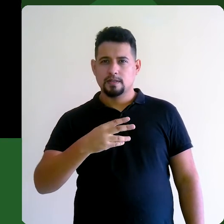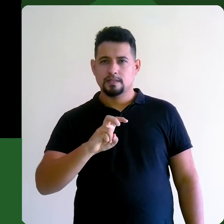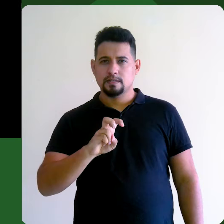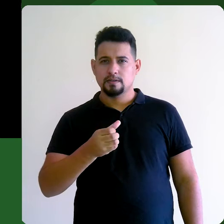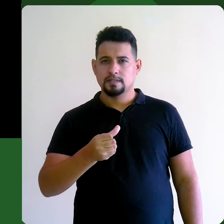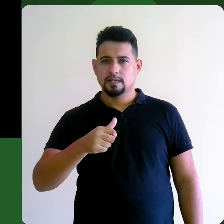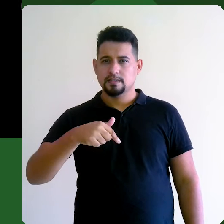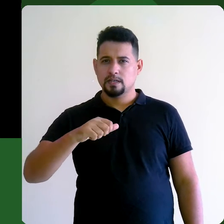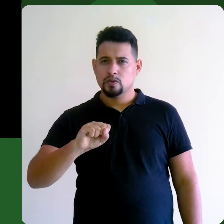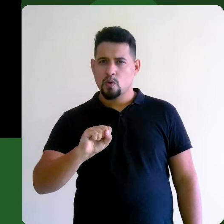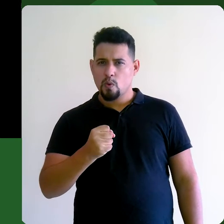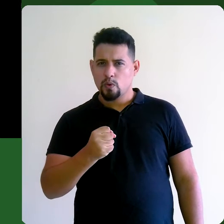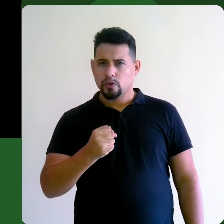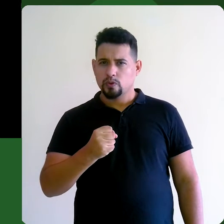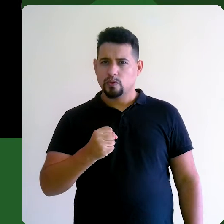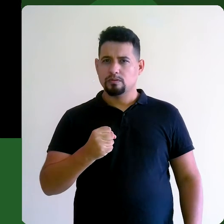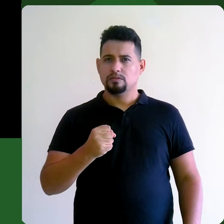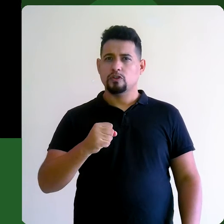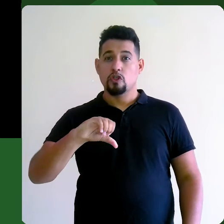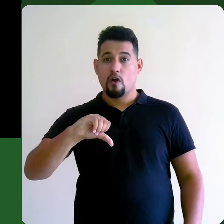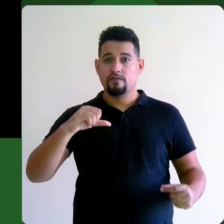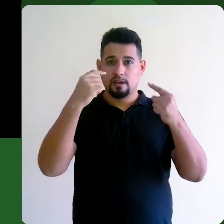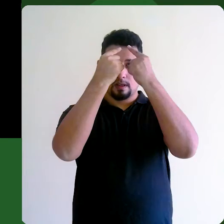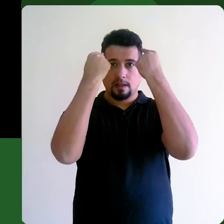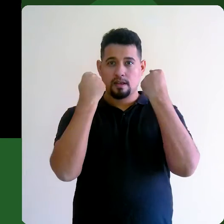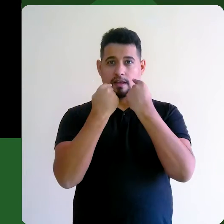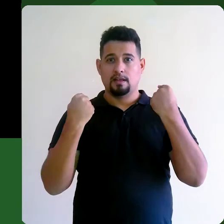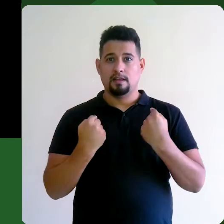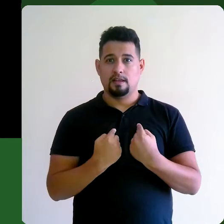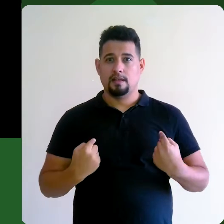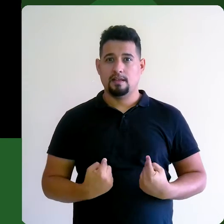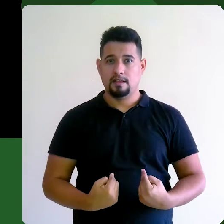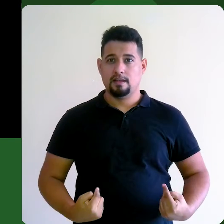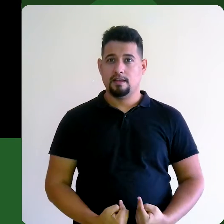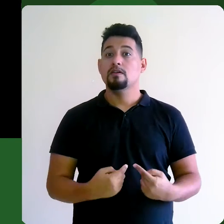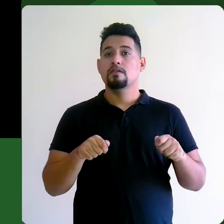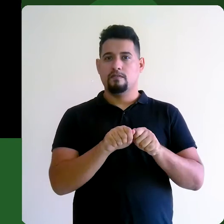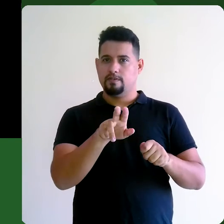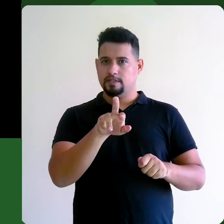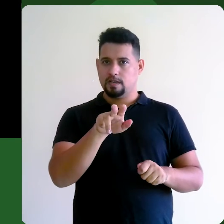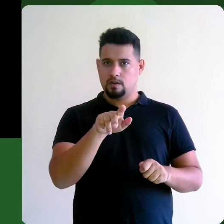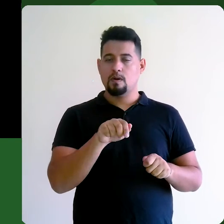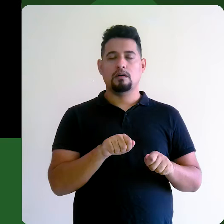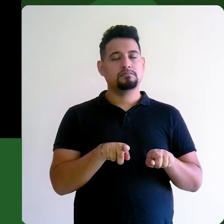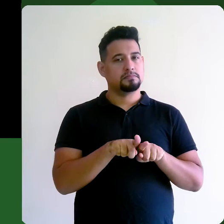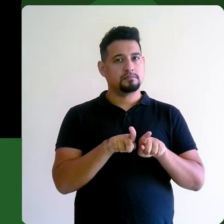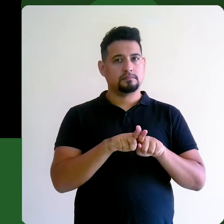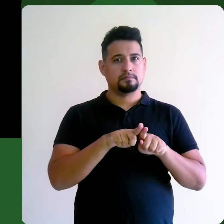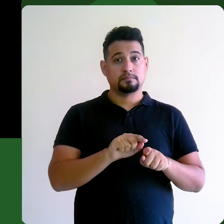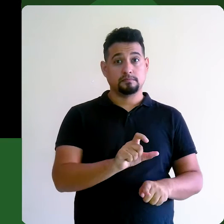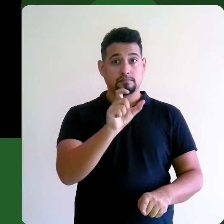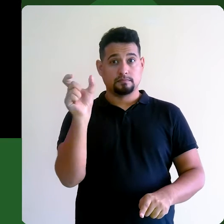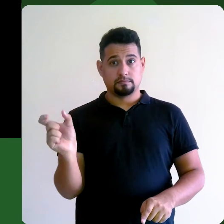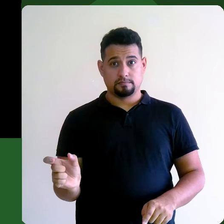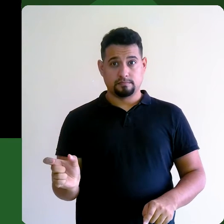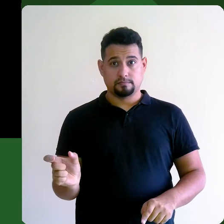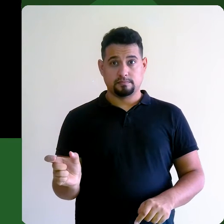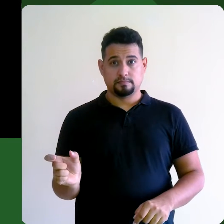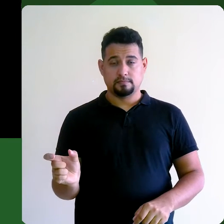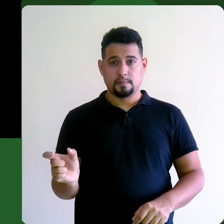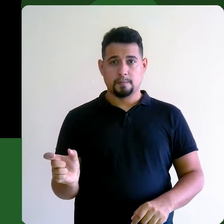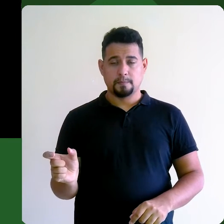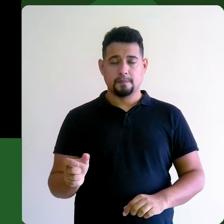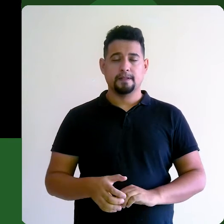1, 2, 3, 4, 5, 6, 7, 8, 9 cabeças. A mesma coisa eu vou fazer aqui do